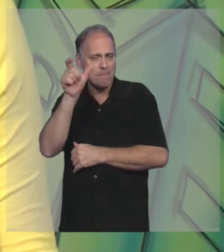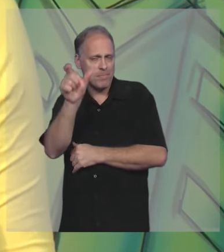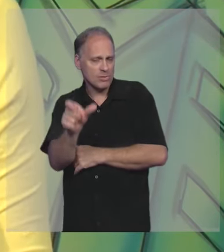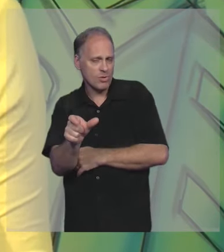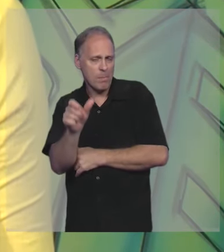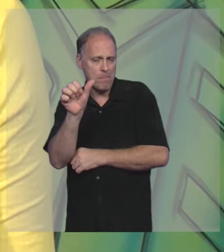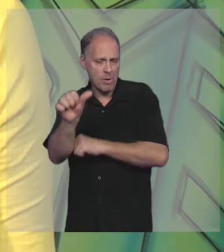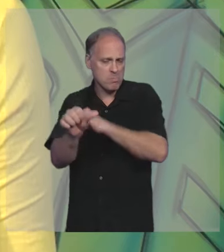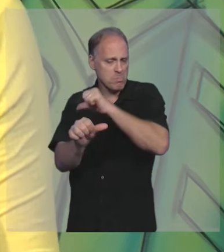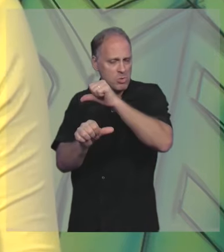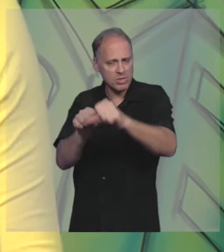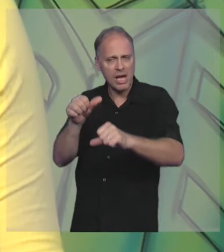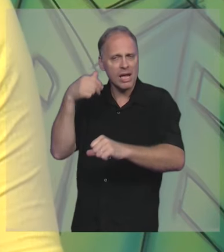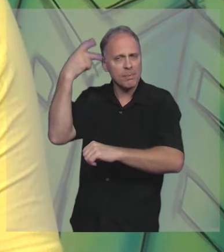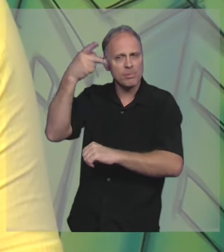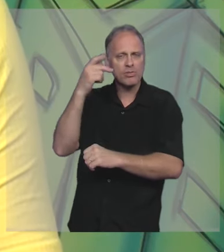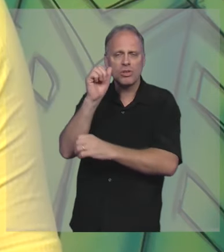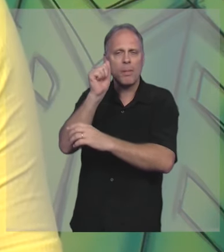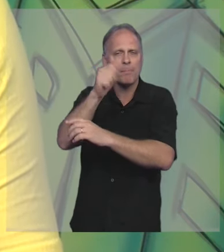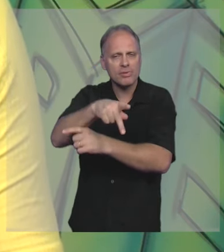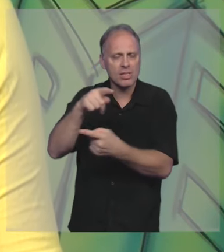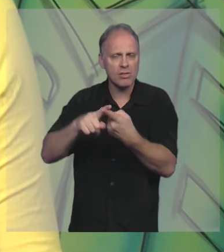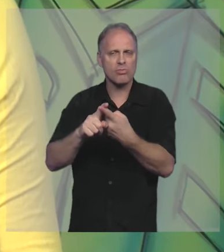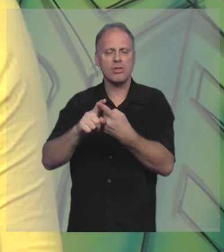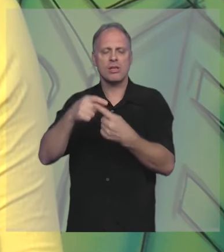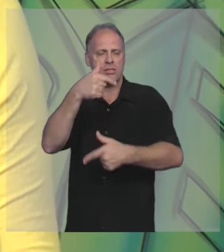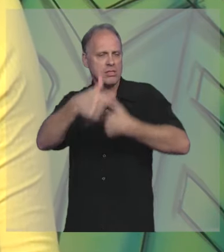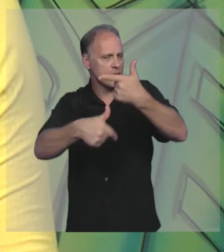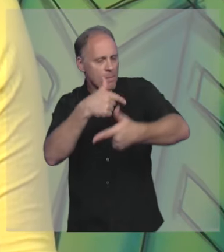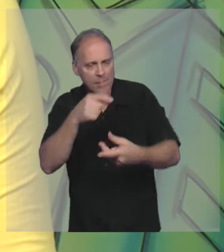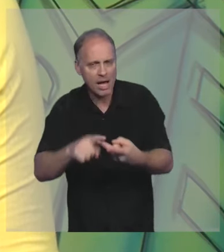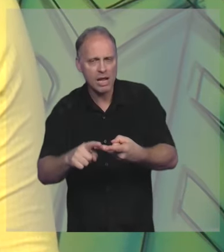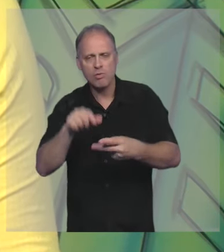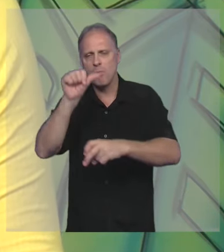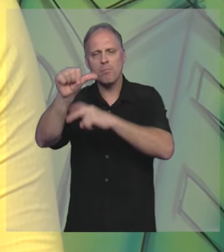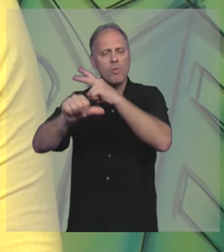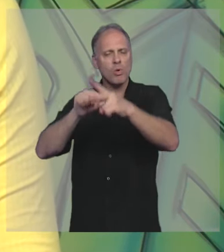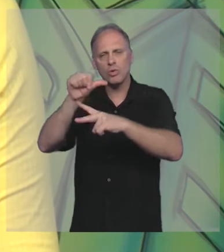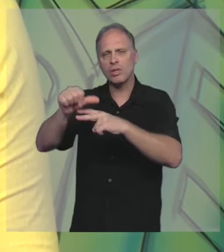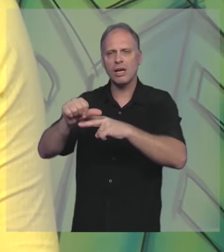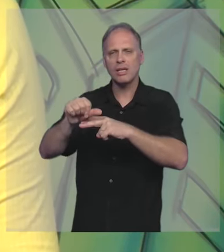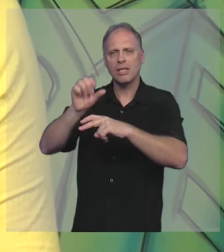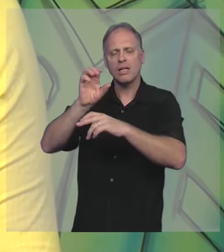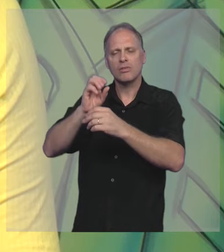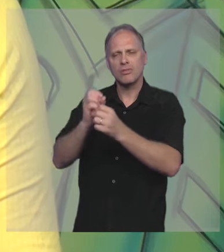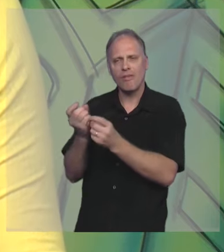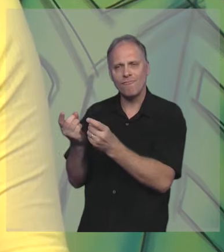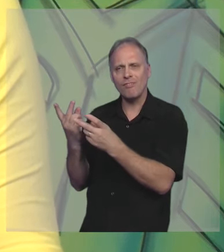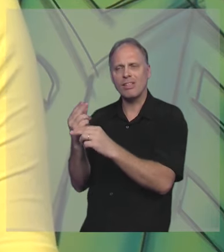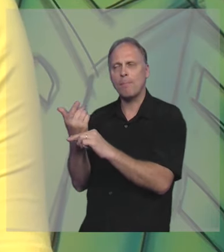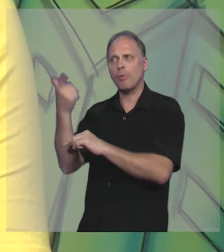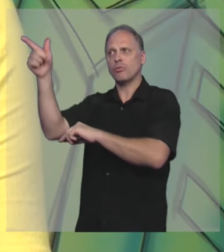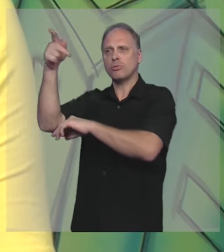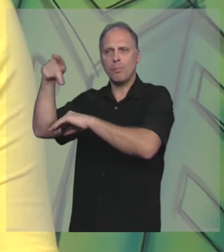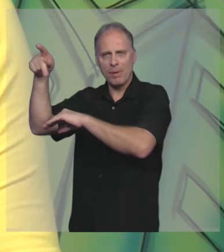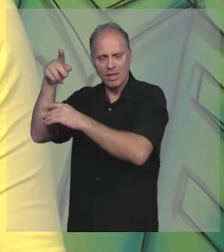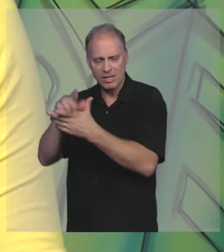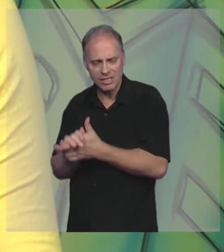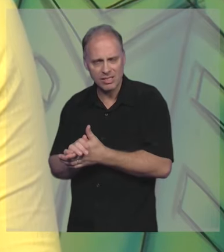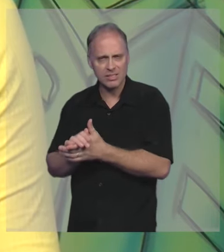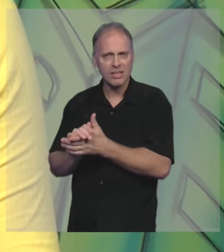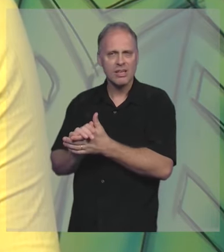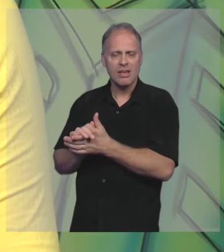talvez mude as políticas, questão de aposentadoria, de emprego, mude as medidas às vezes de exportação, acabe